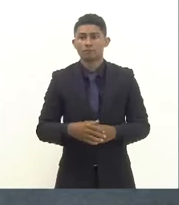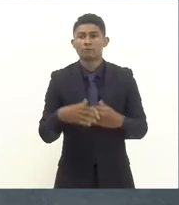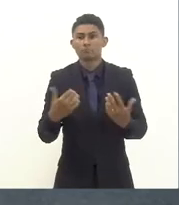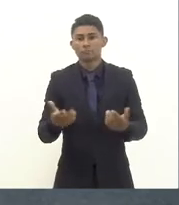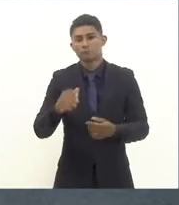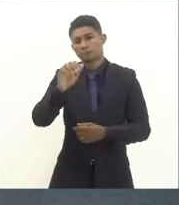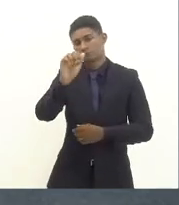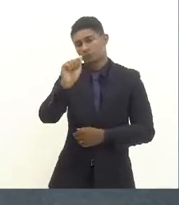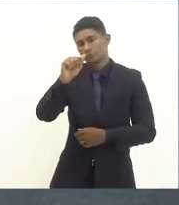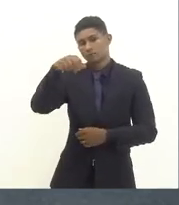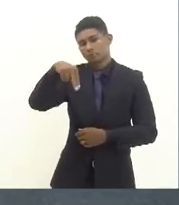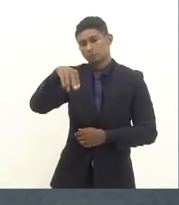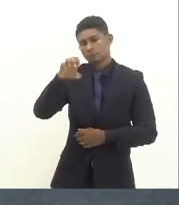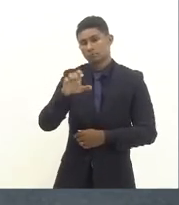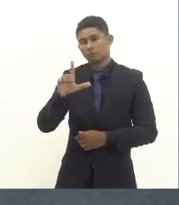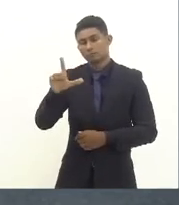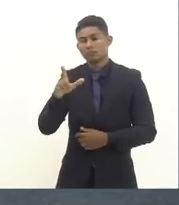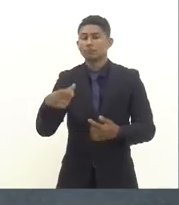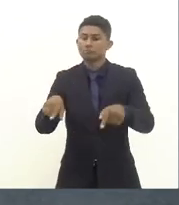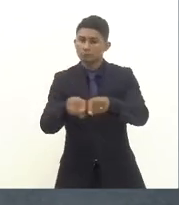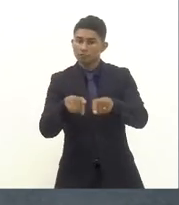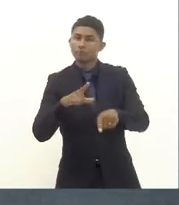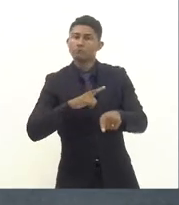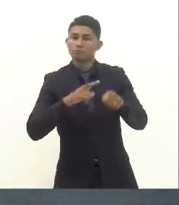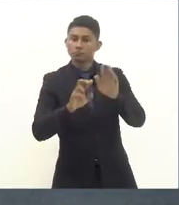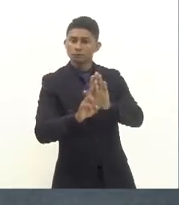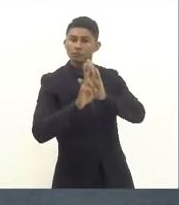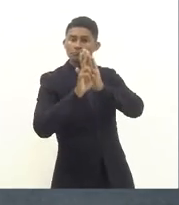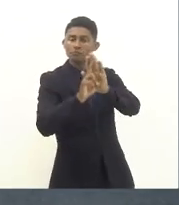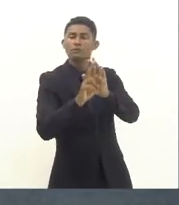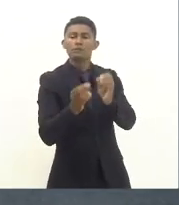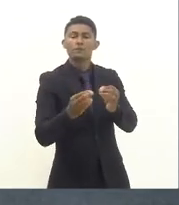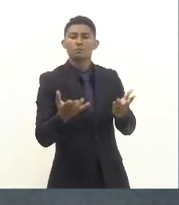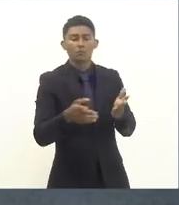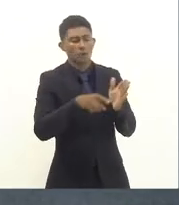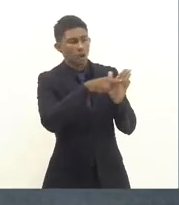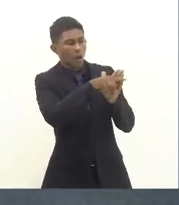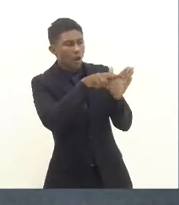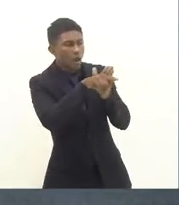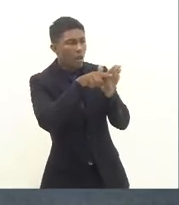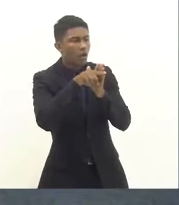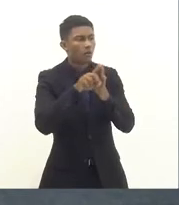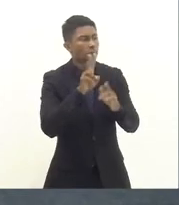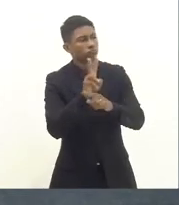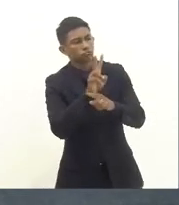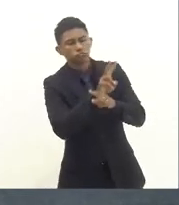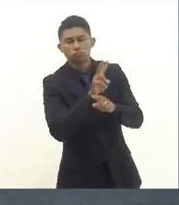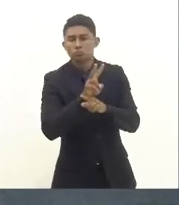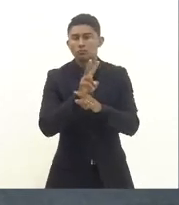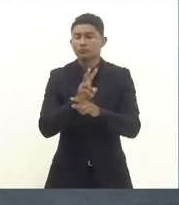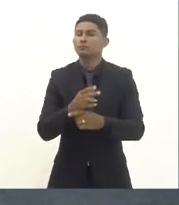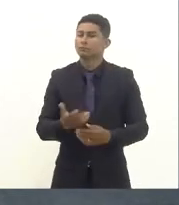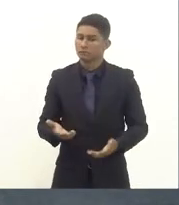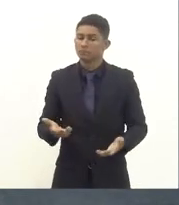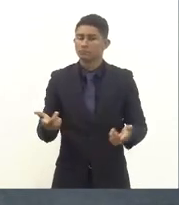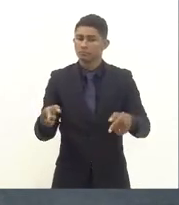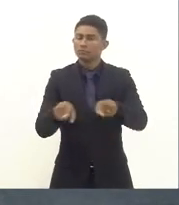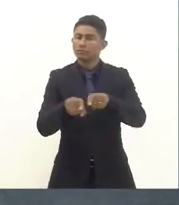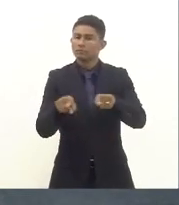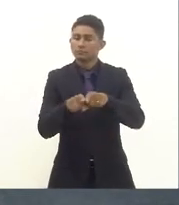da Neo nós temos Akira nós somos temos representatividade para fiscalizar isso tem que ser feito só manda isso tudo